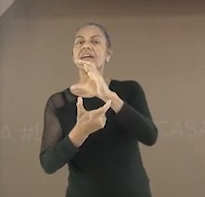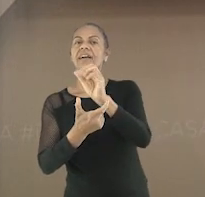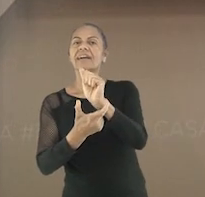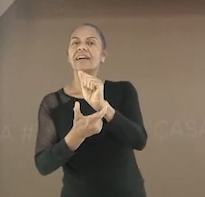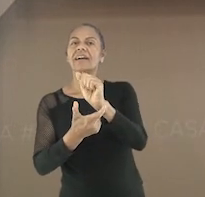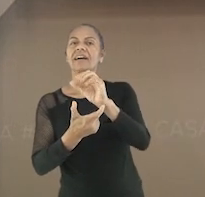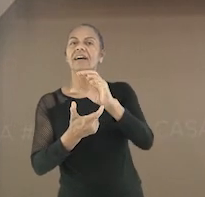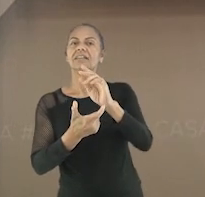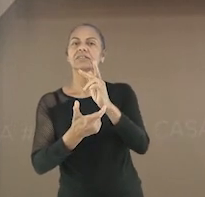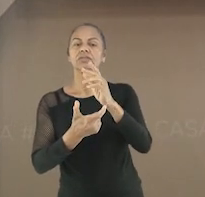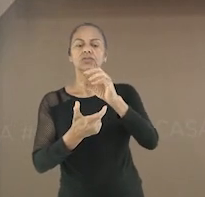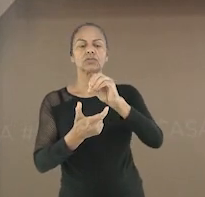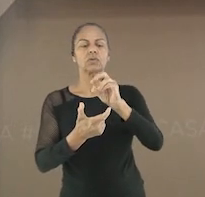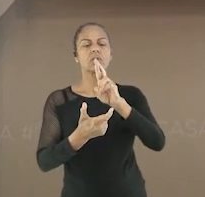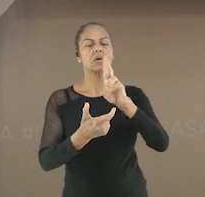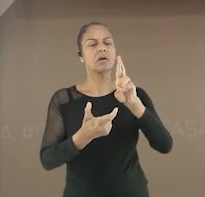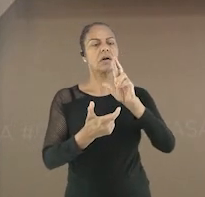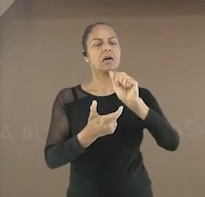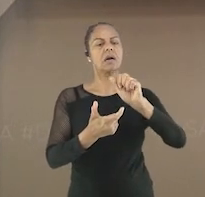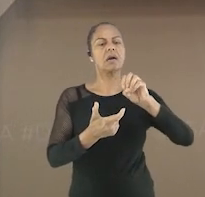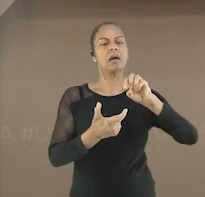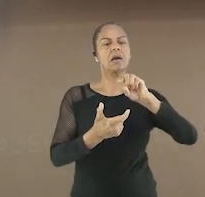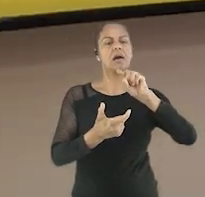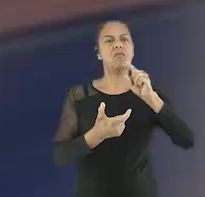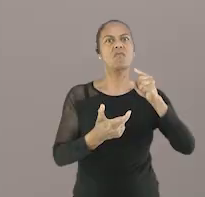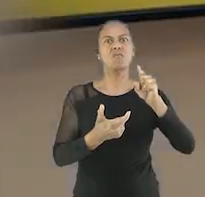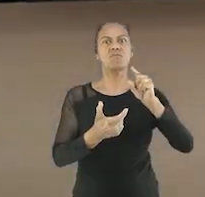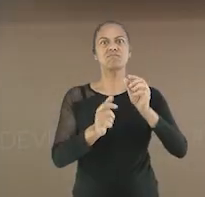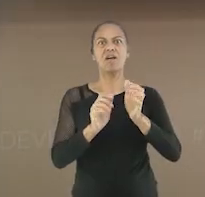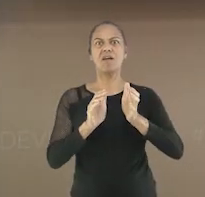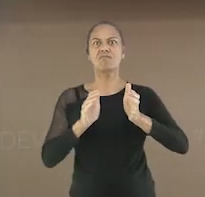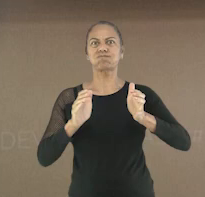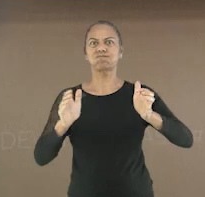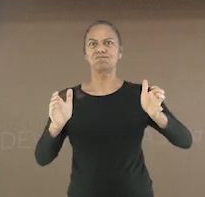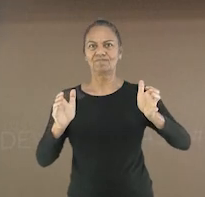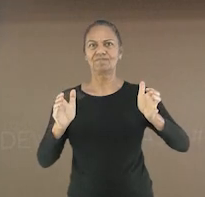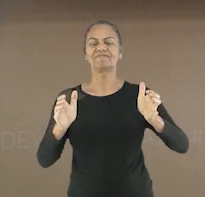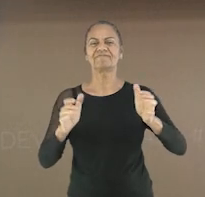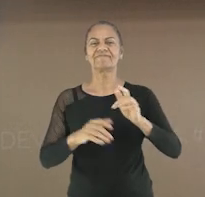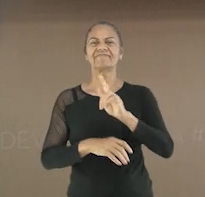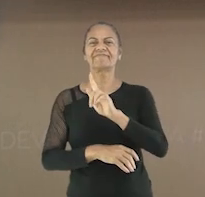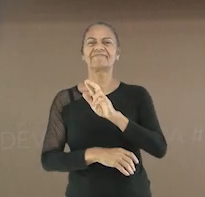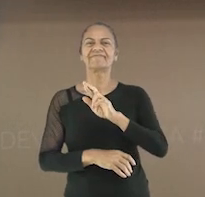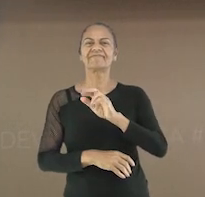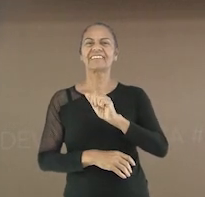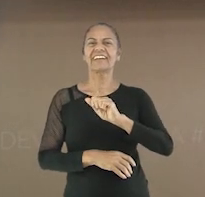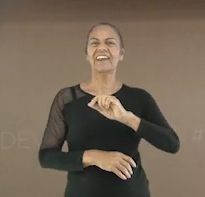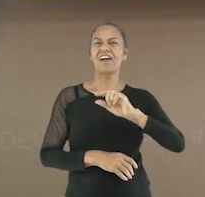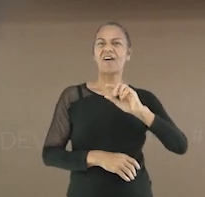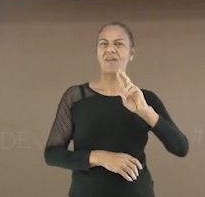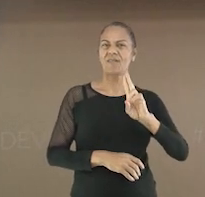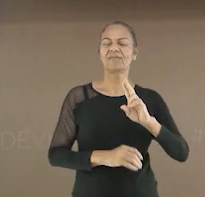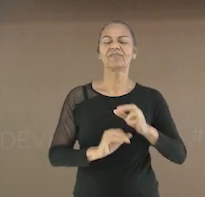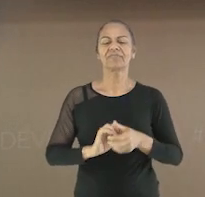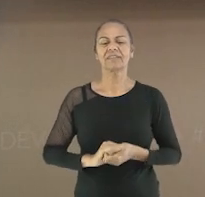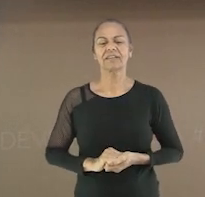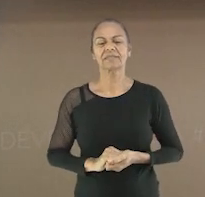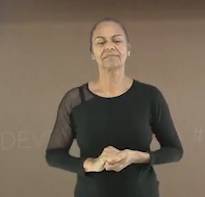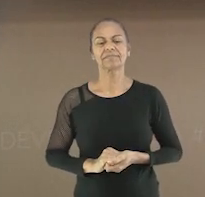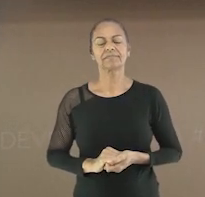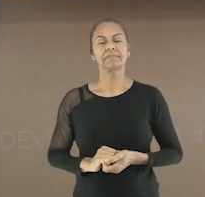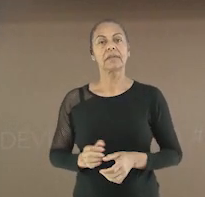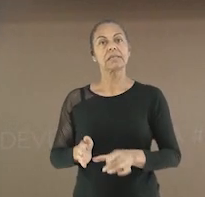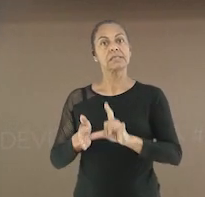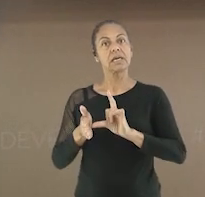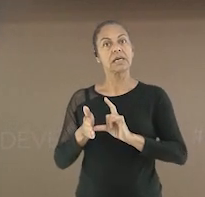cachorrão. Essa é uma flexão de grau. Agora chegou a hora de você praticar, mas antes